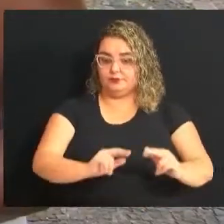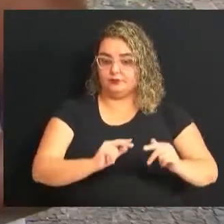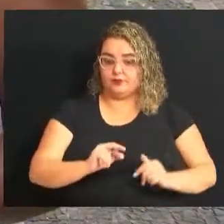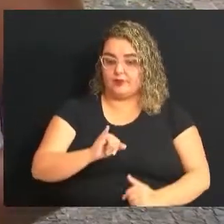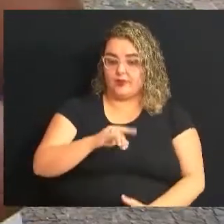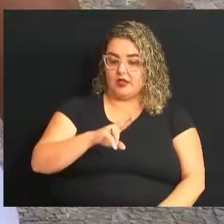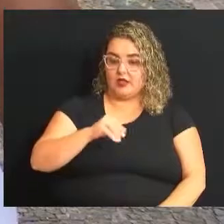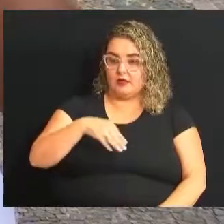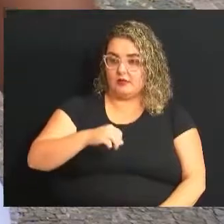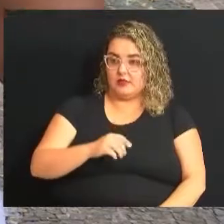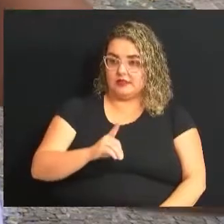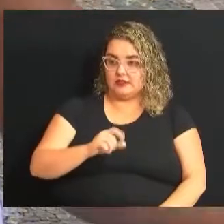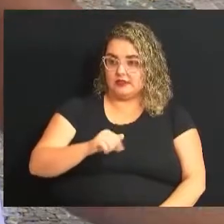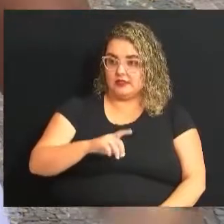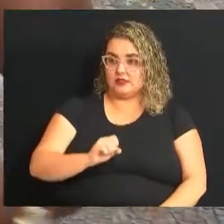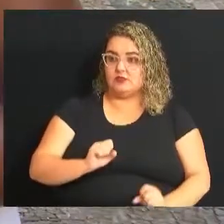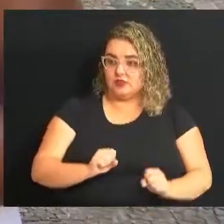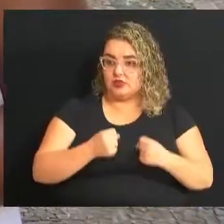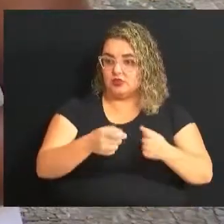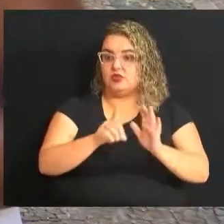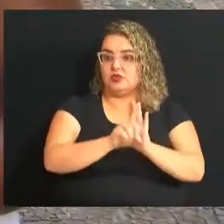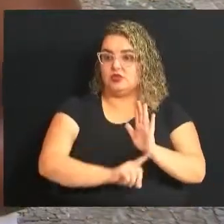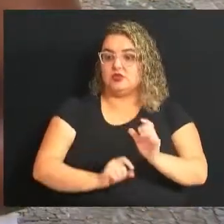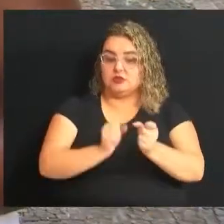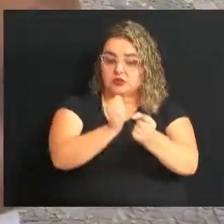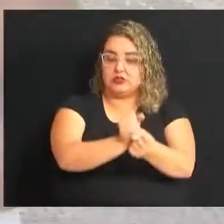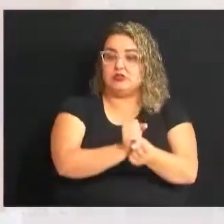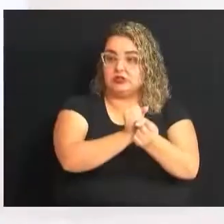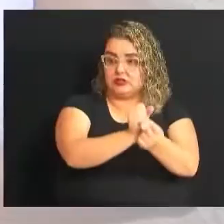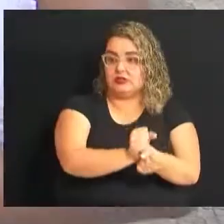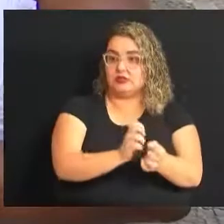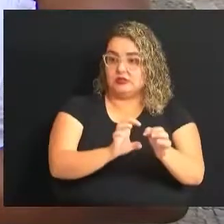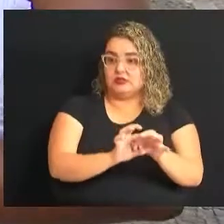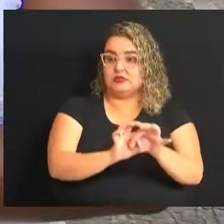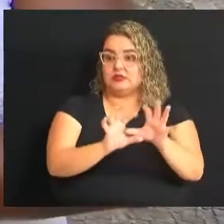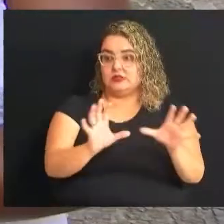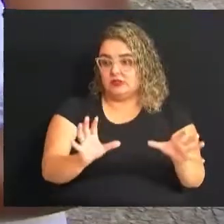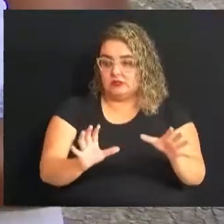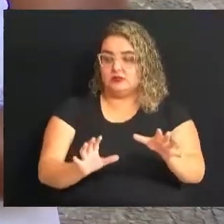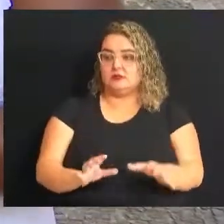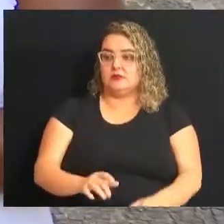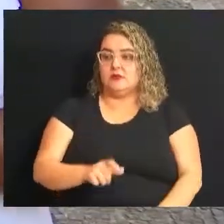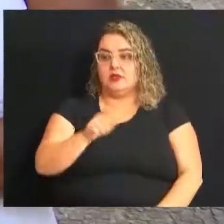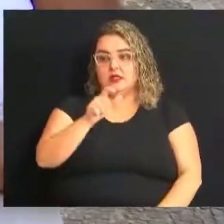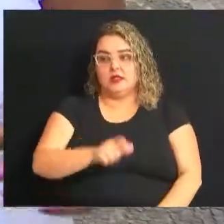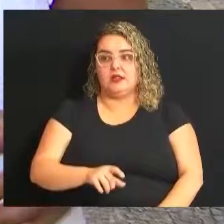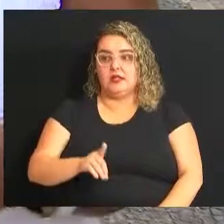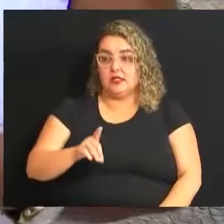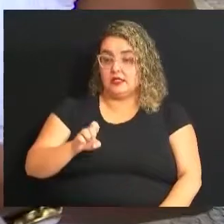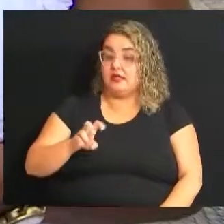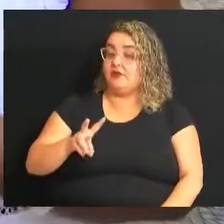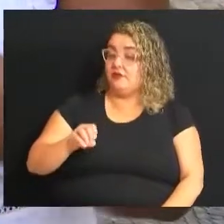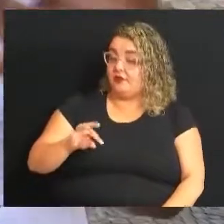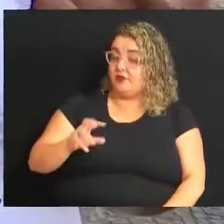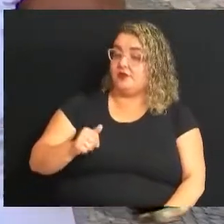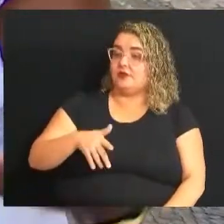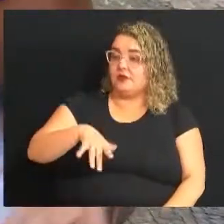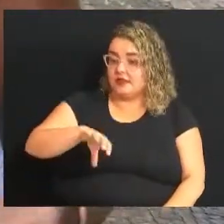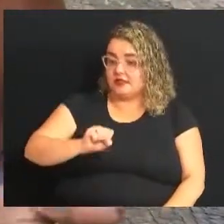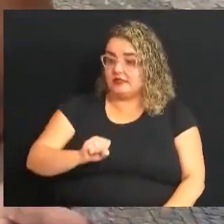pelos direitos da população escravizada e que estava sendo liberta. Ele era muito devoto de São Benedito, tanto que ele dizia que